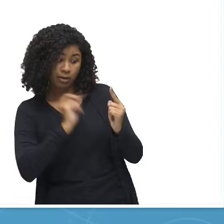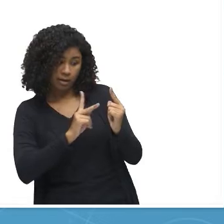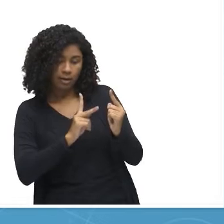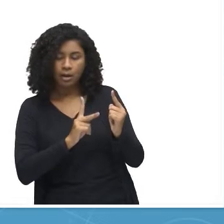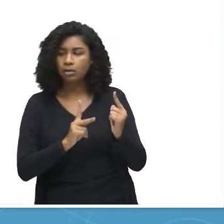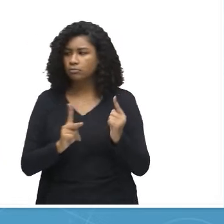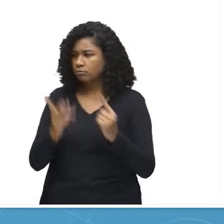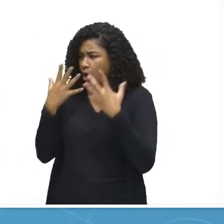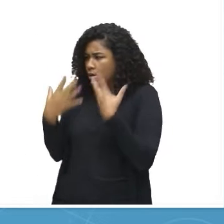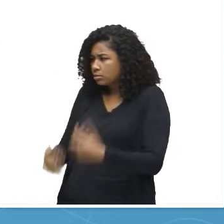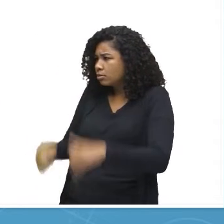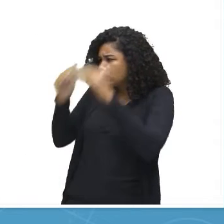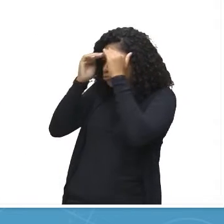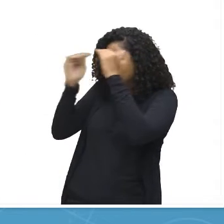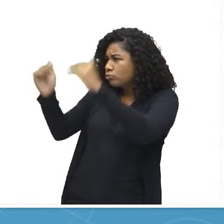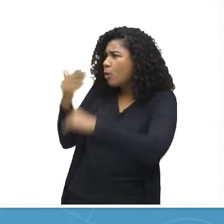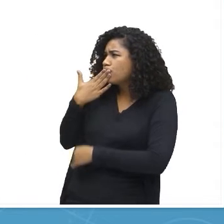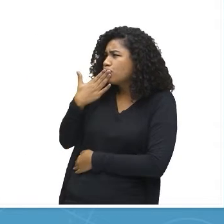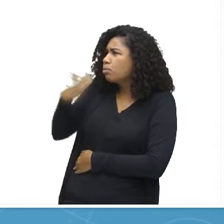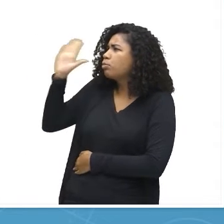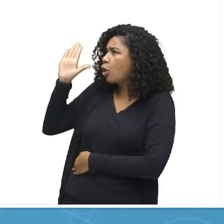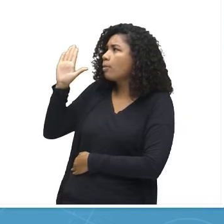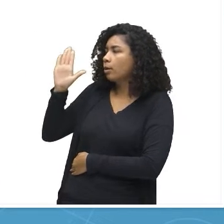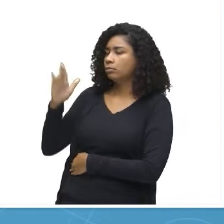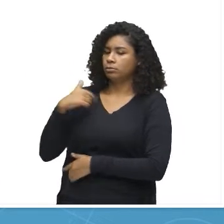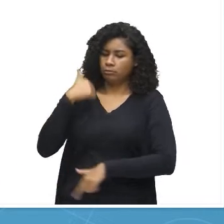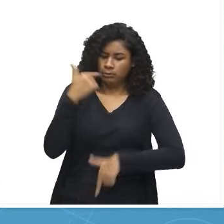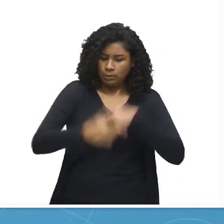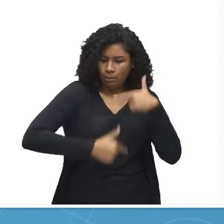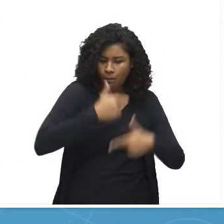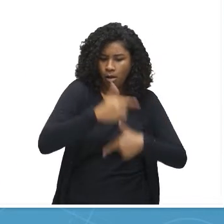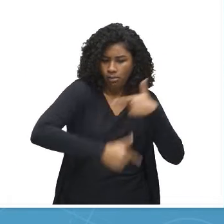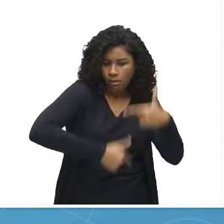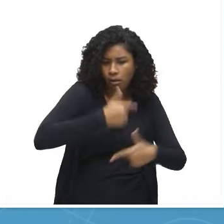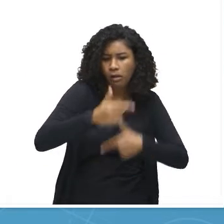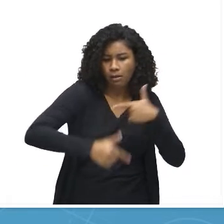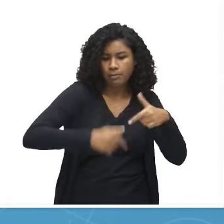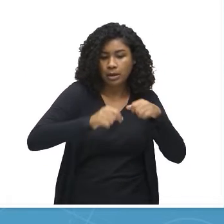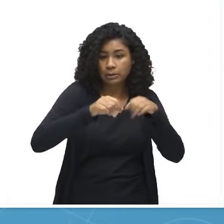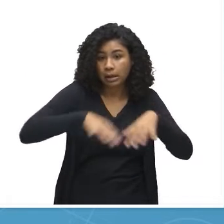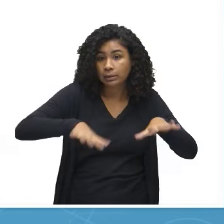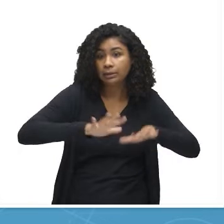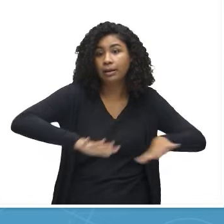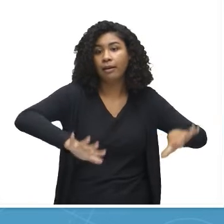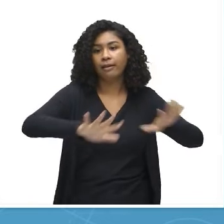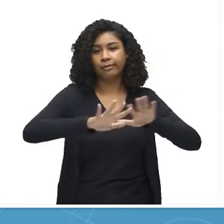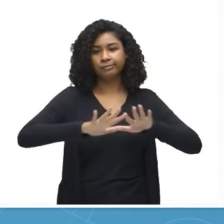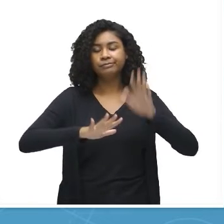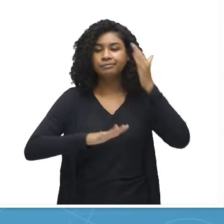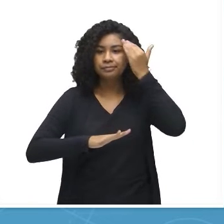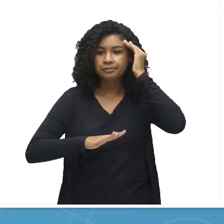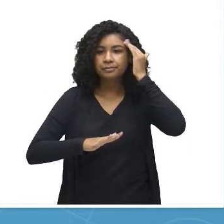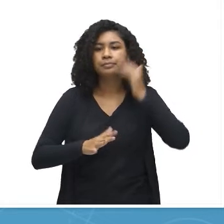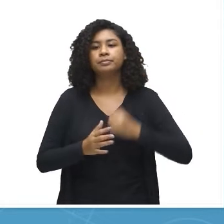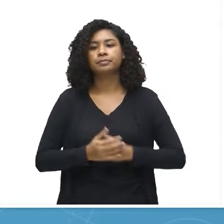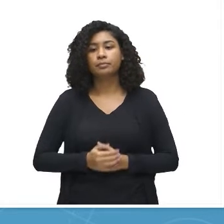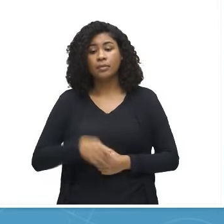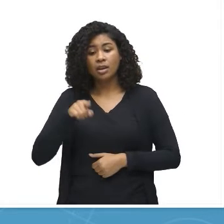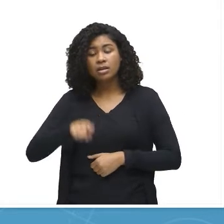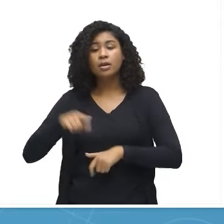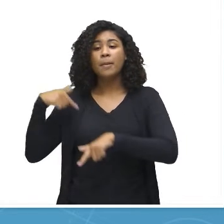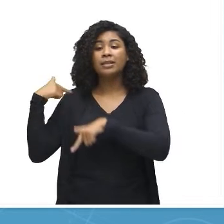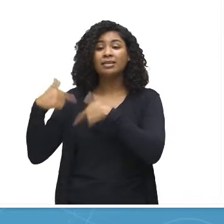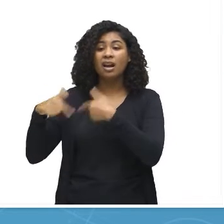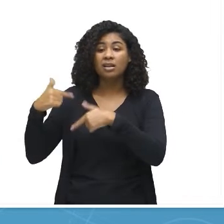da vida. Lembrando, tá, gente, que isso era um ritual que acontecia entre os nobres, tá? Isso era um ritual dentro